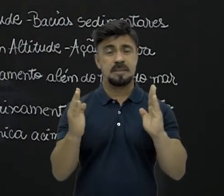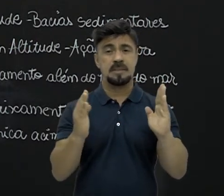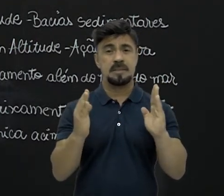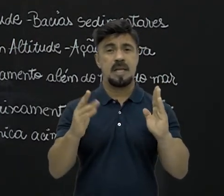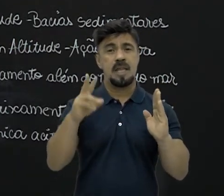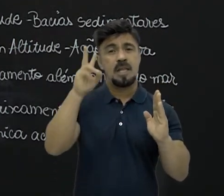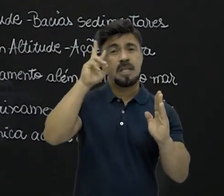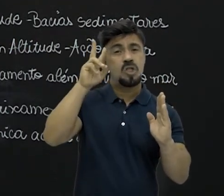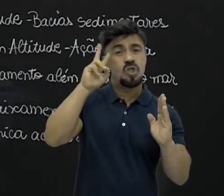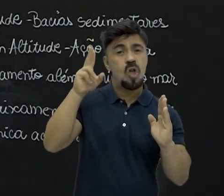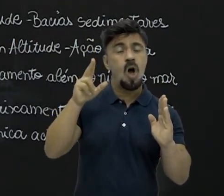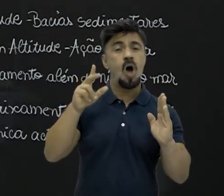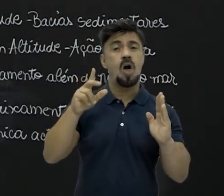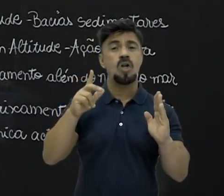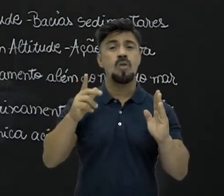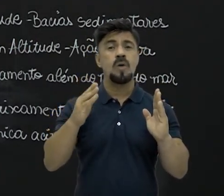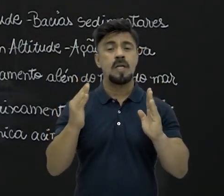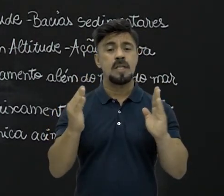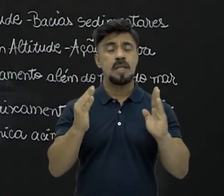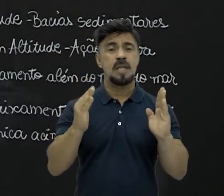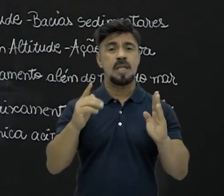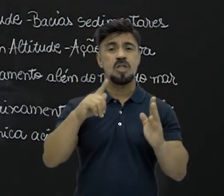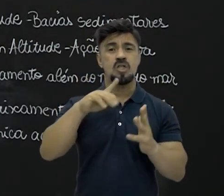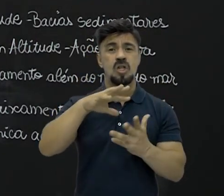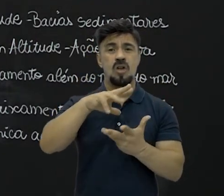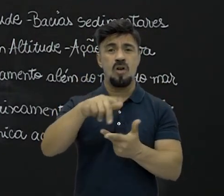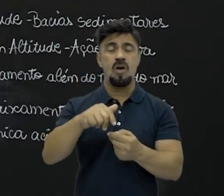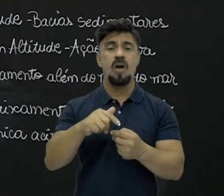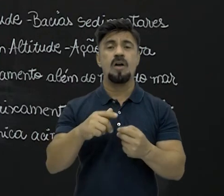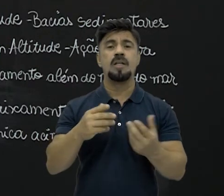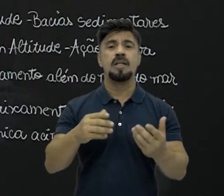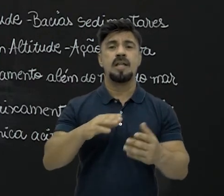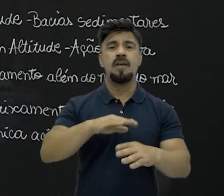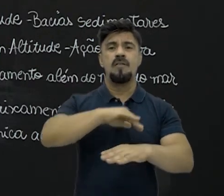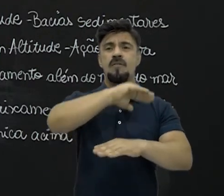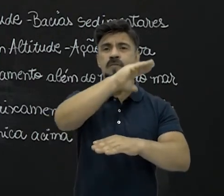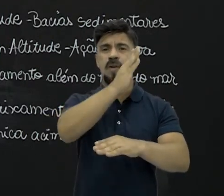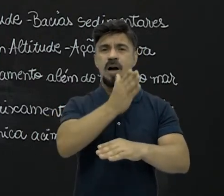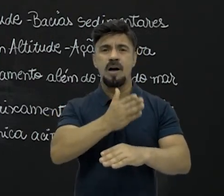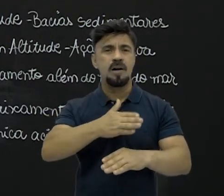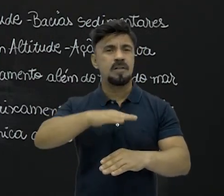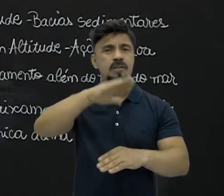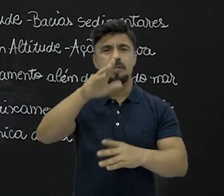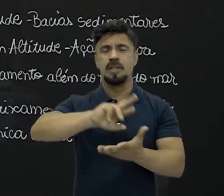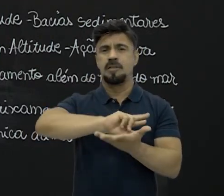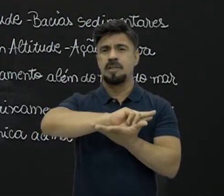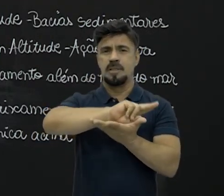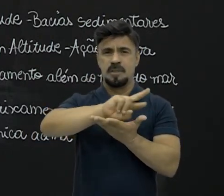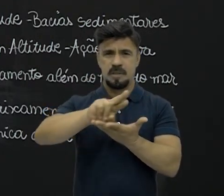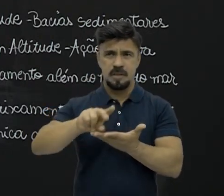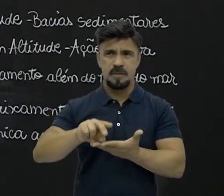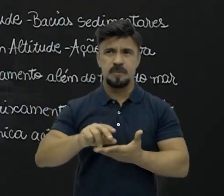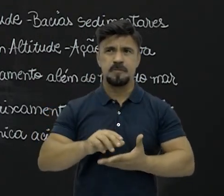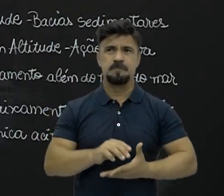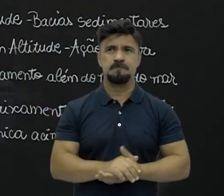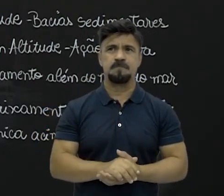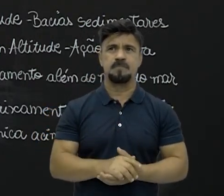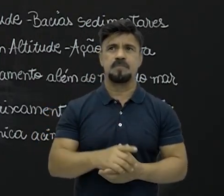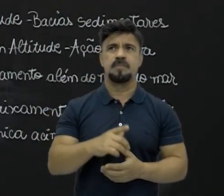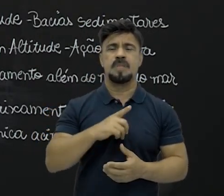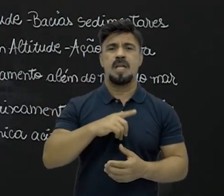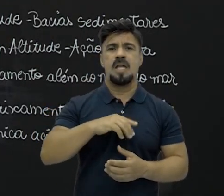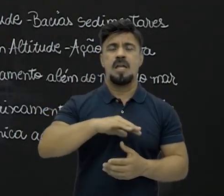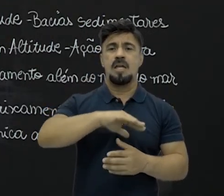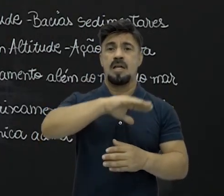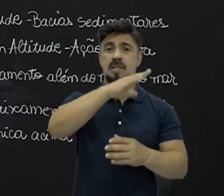histórico, ok? Dessa maneira, nós temos os formatos de relevo, que é a parte aí da superfície que vivemos. Temos áreas de